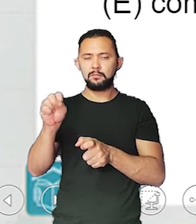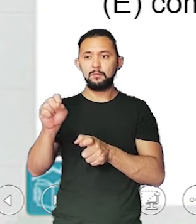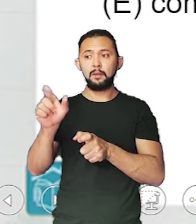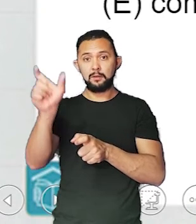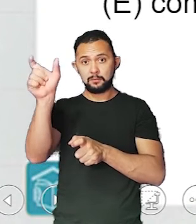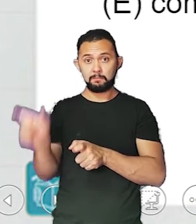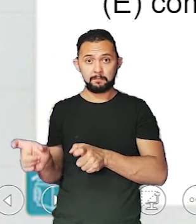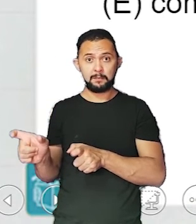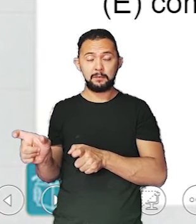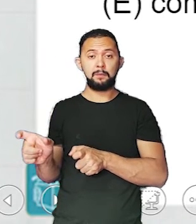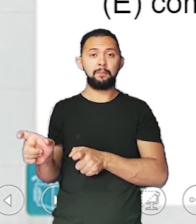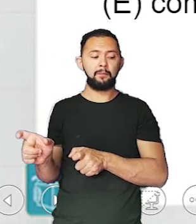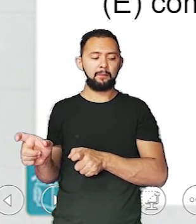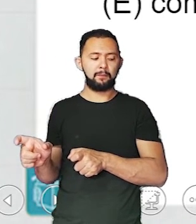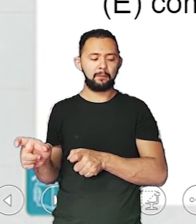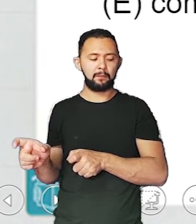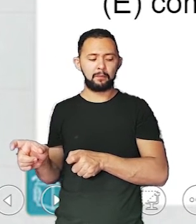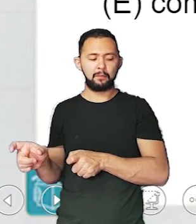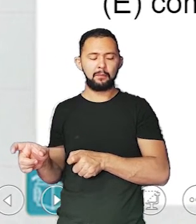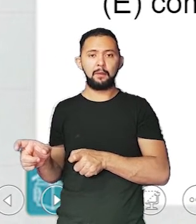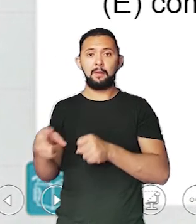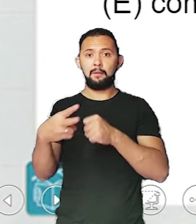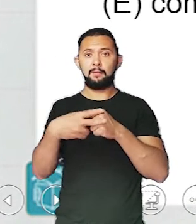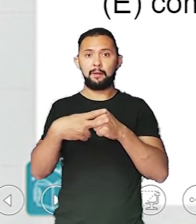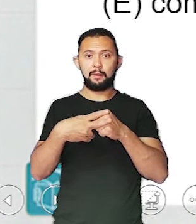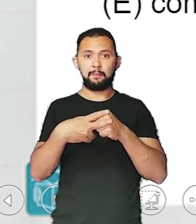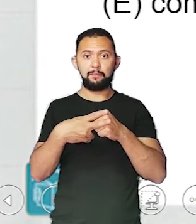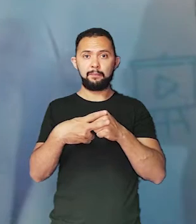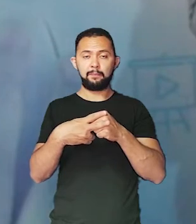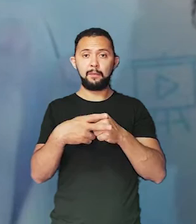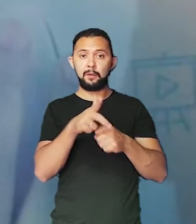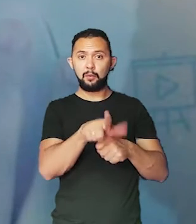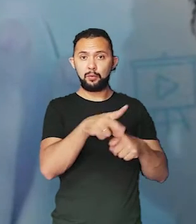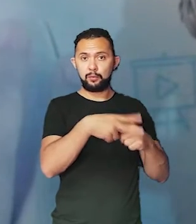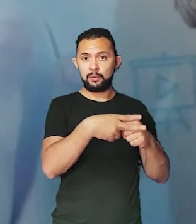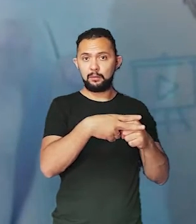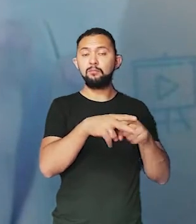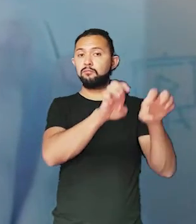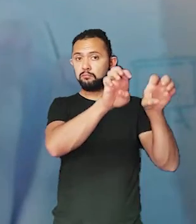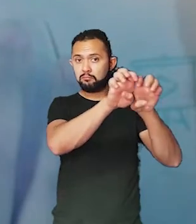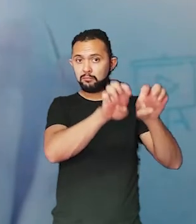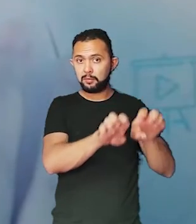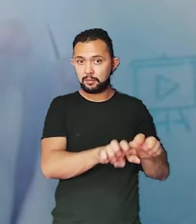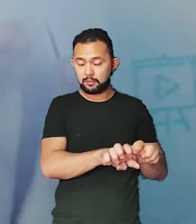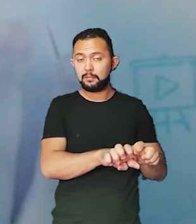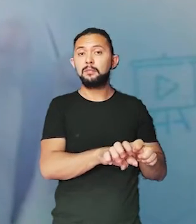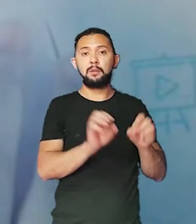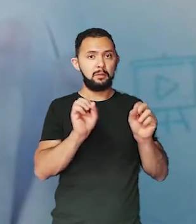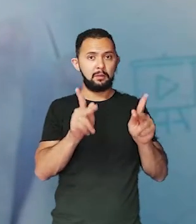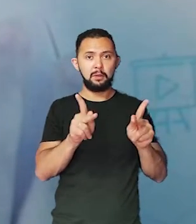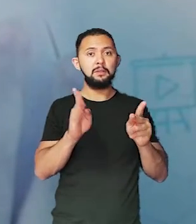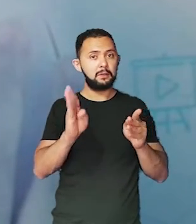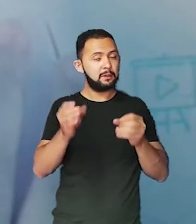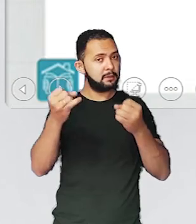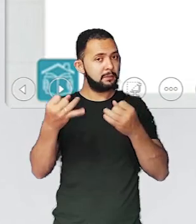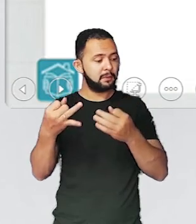Ok? Eu acho. Sujeito, verbo. Estrutura que eu ensinei para vocês. Se nós temos sujeito e verbo e está faltando o complemento, né? Então, isso aqui só